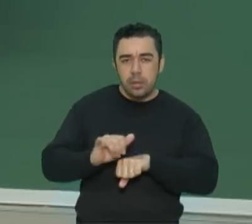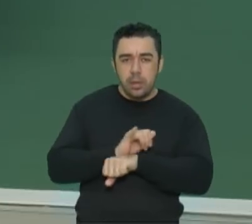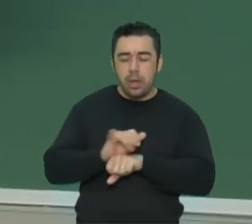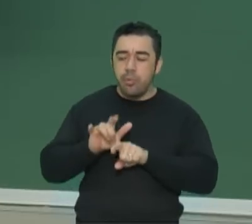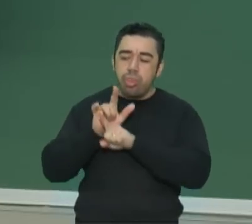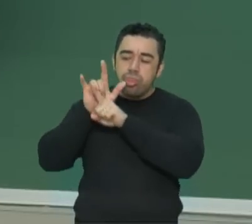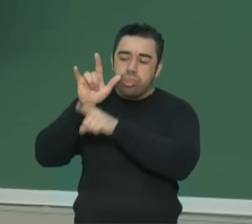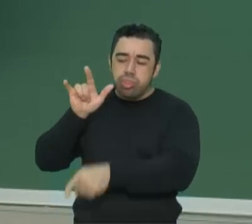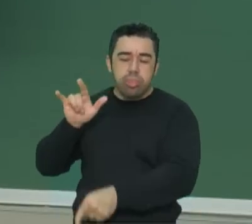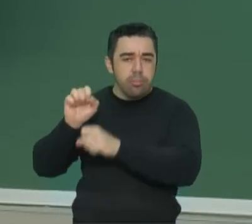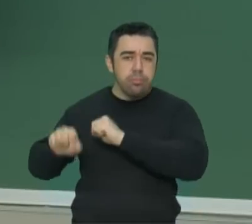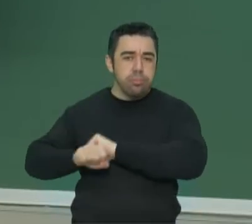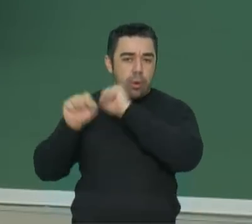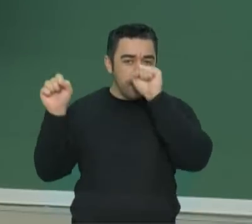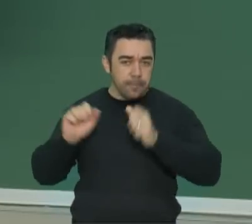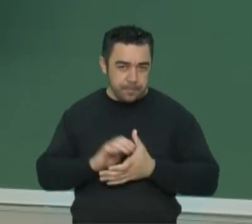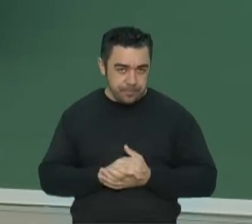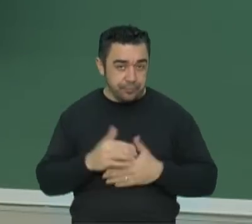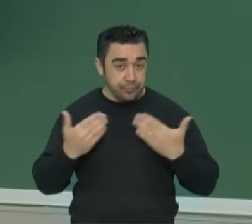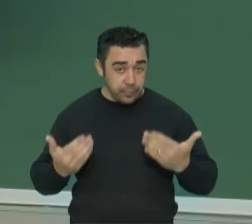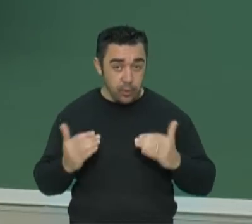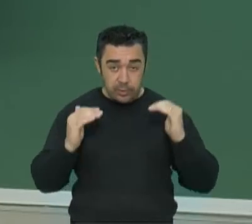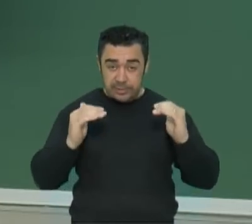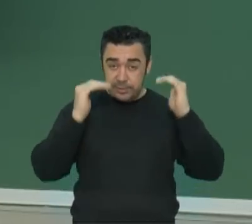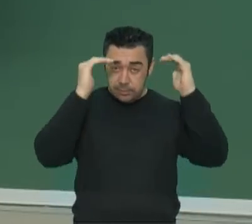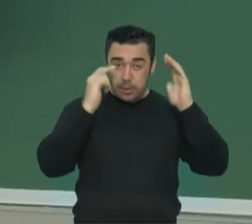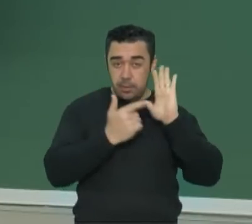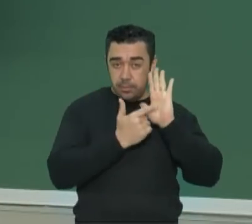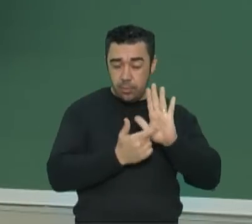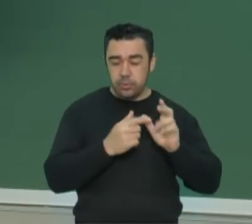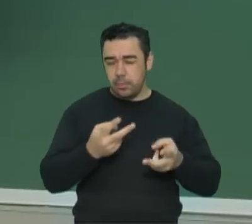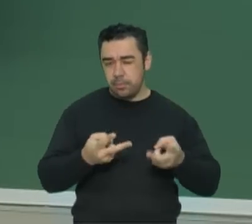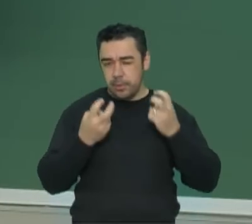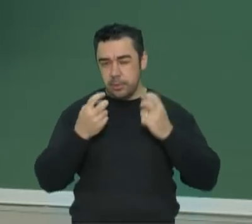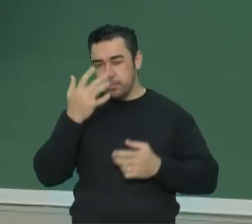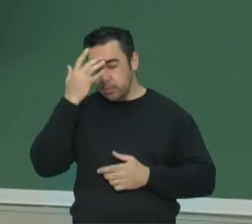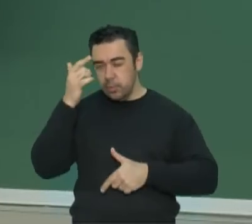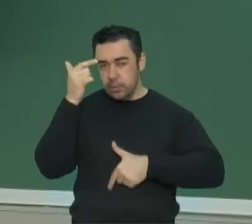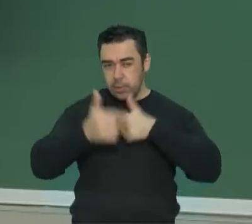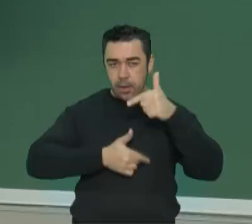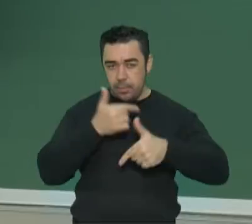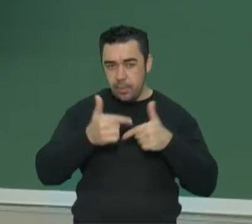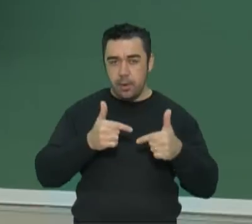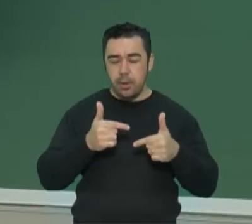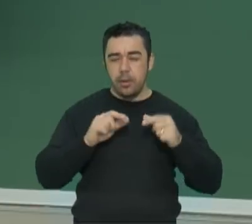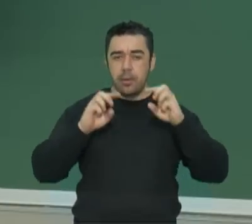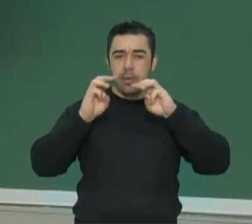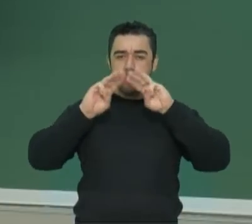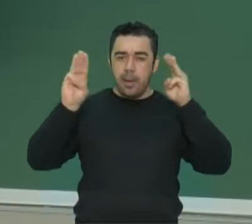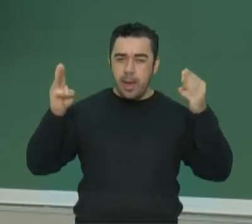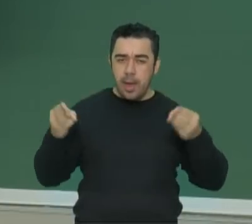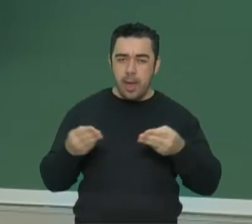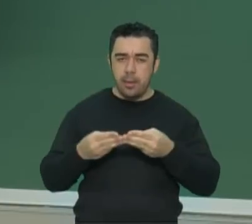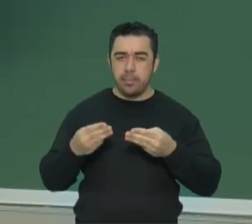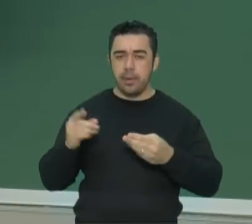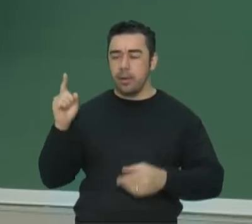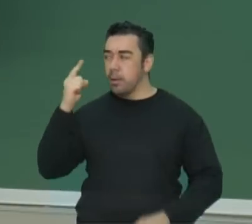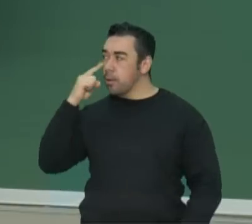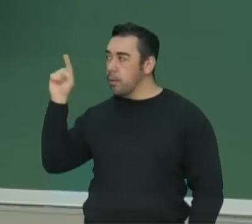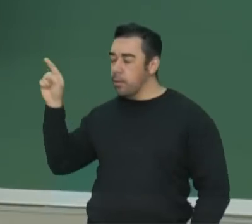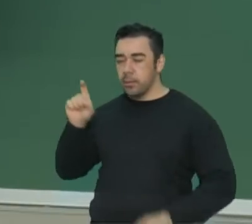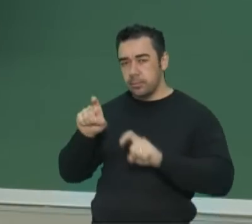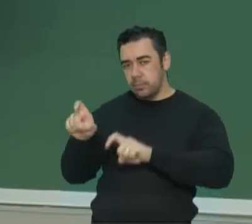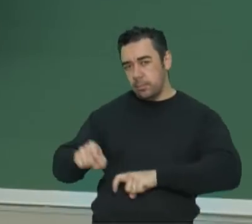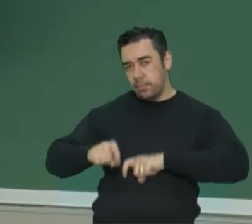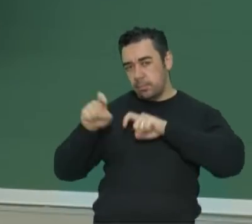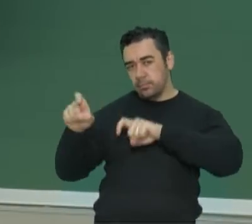ataques. Então, na imagem superior, você percebe trabalhadores com um mapa de terras ao fundo. Vamos até voltar lá, ó.